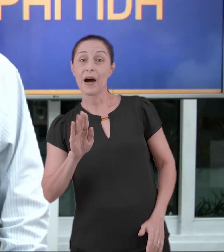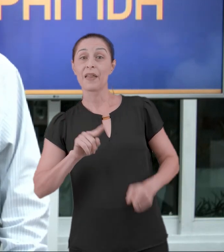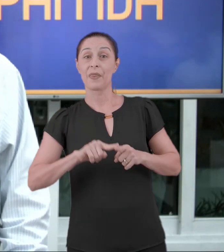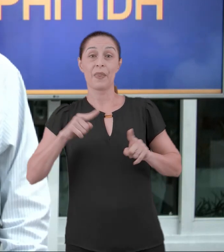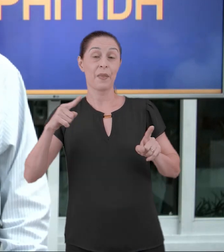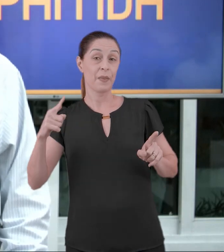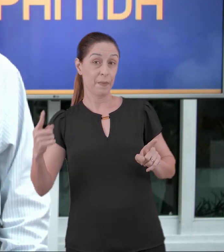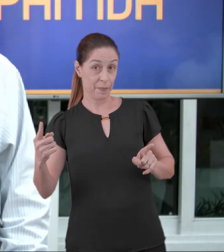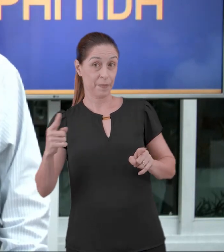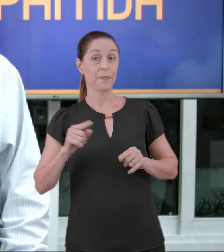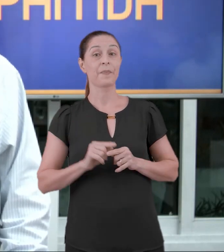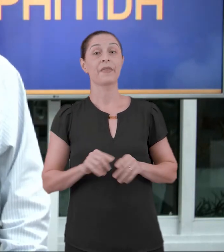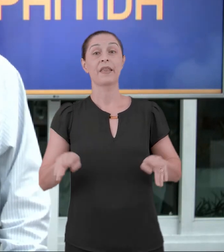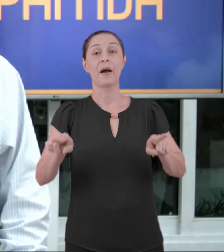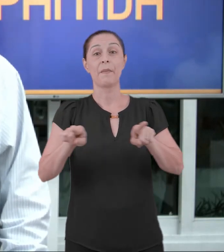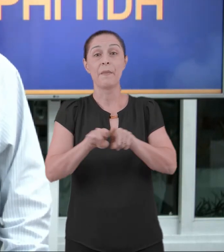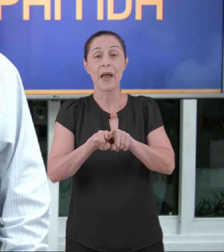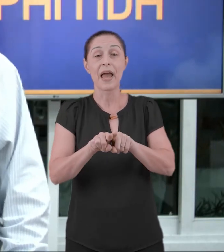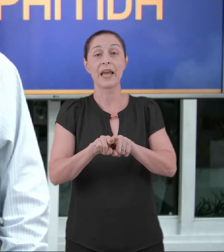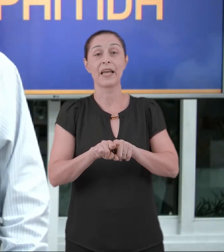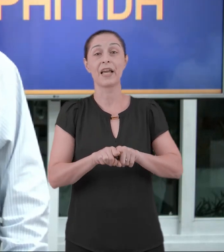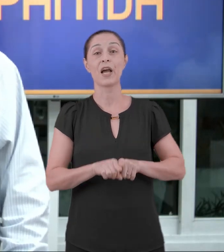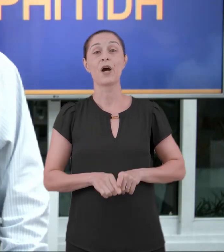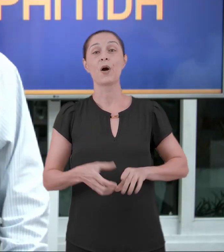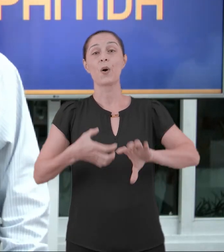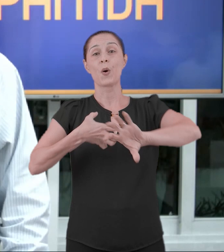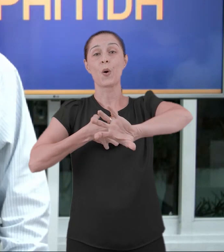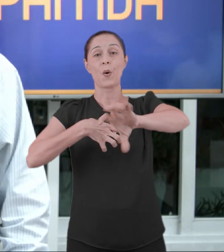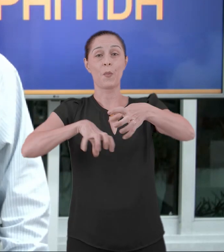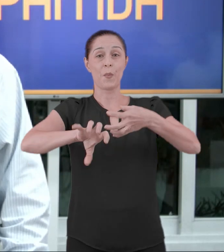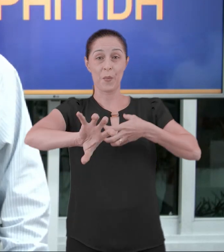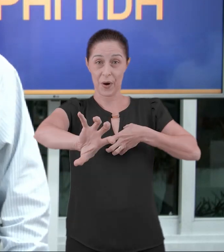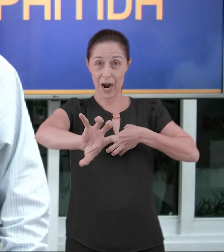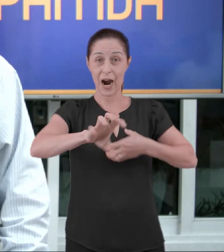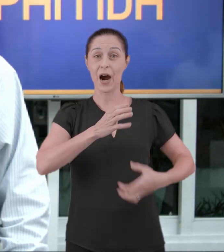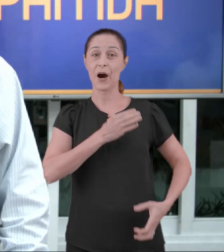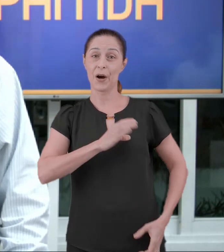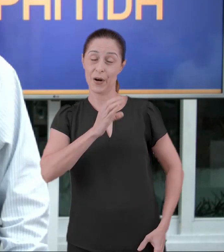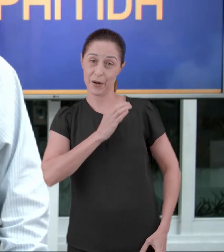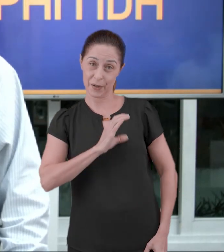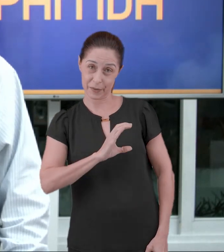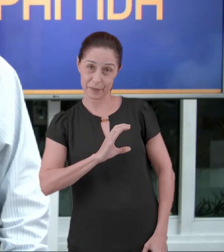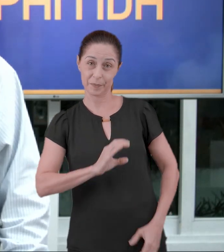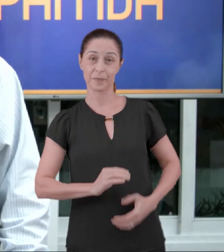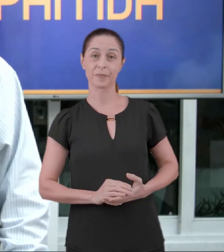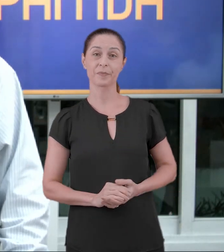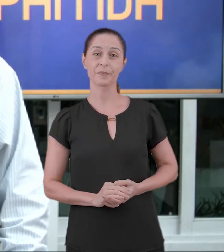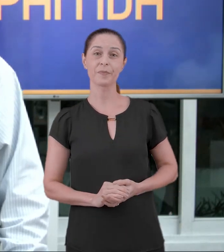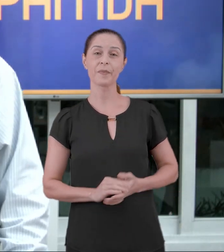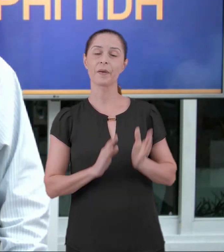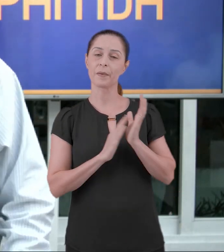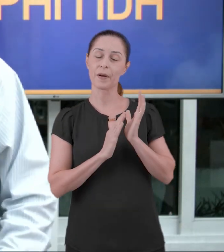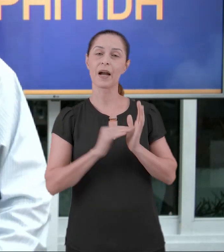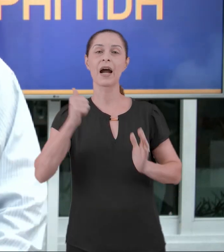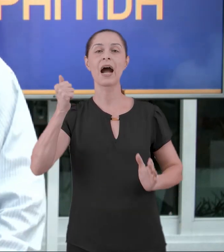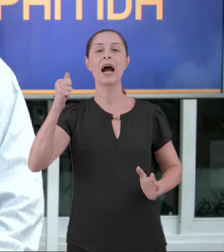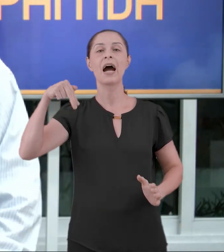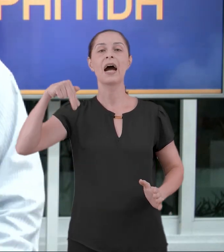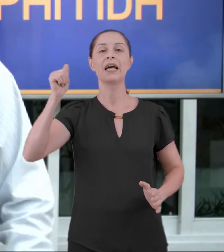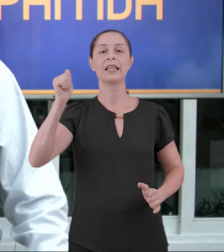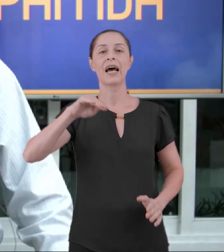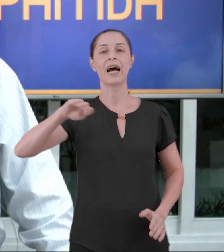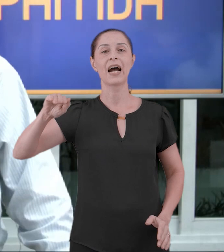envolvimento, com empatia, com compaixão. E eu quero parabenizar a Ana Paula Albuquerque,